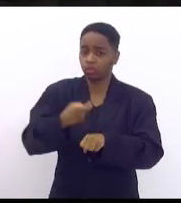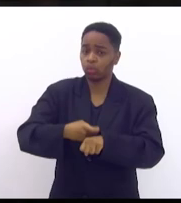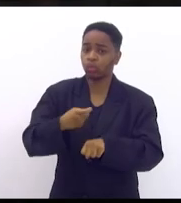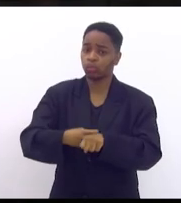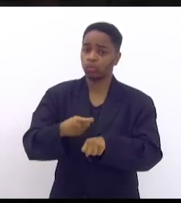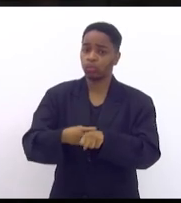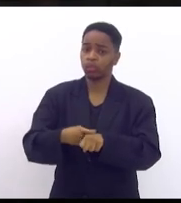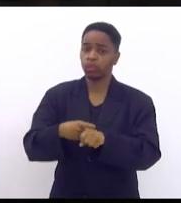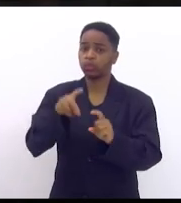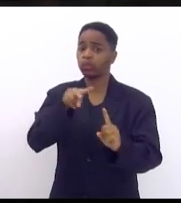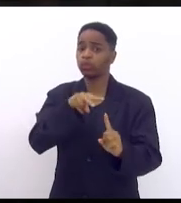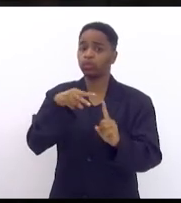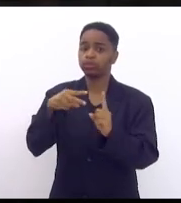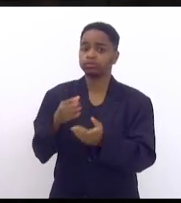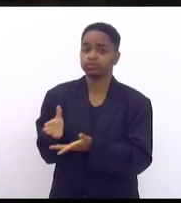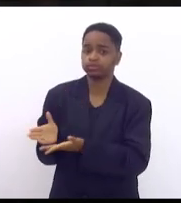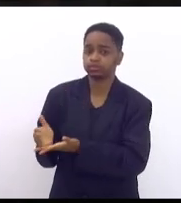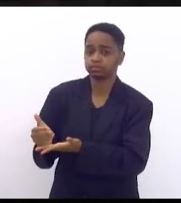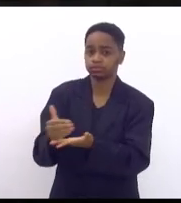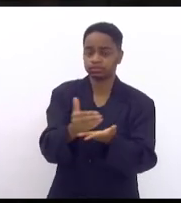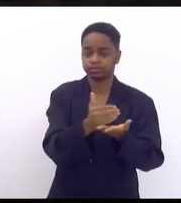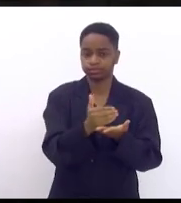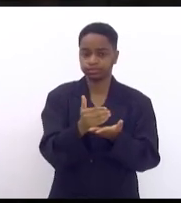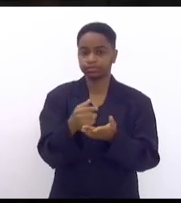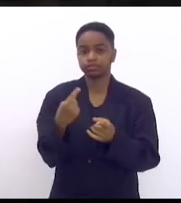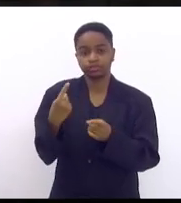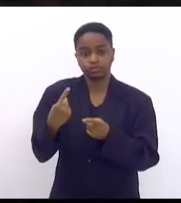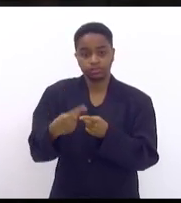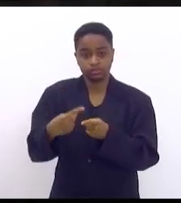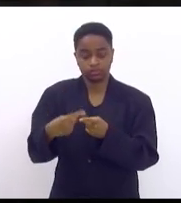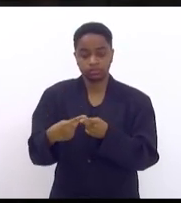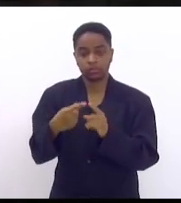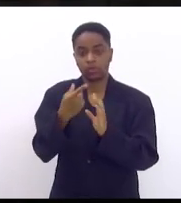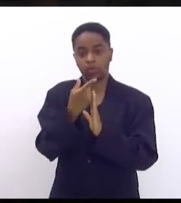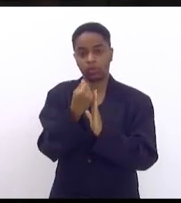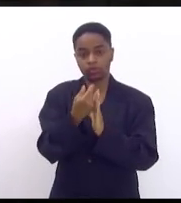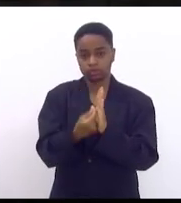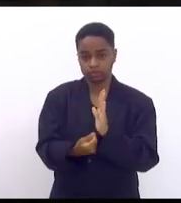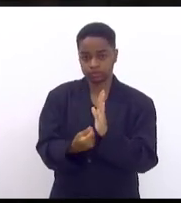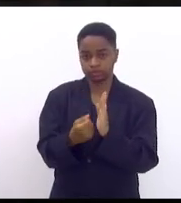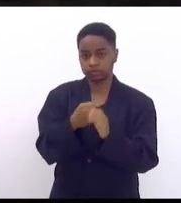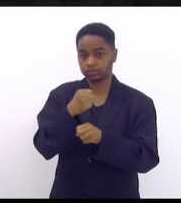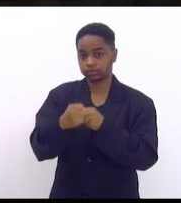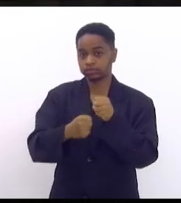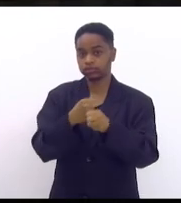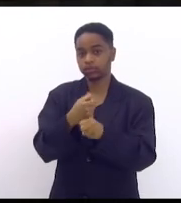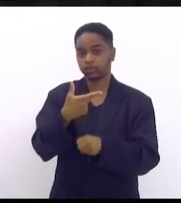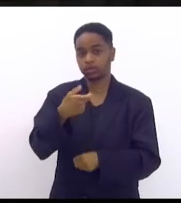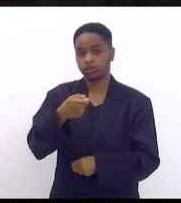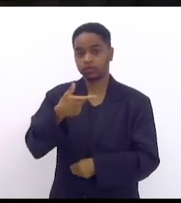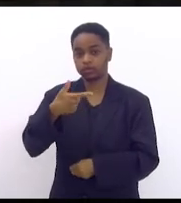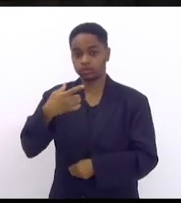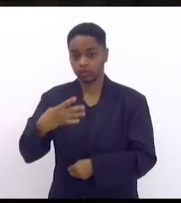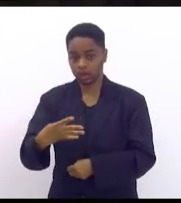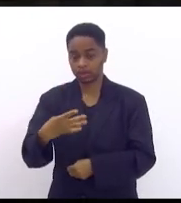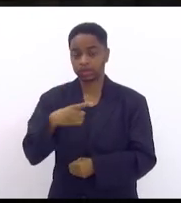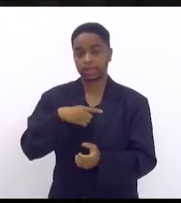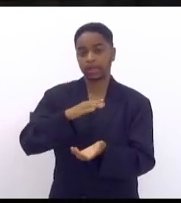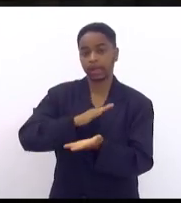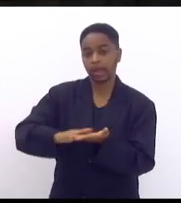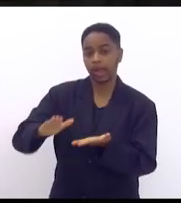arrecadação, visto que o orçamento de 24 prevê uma